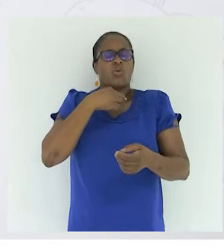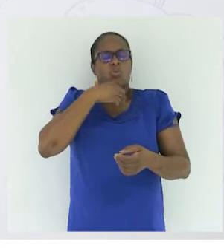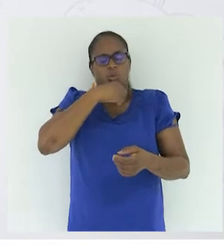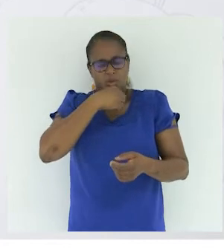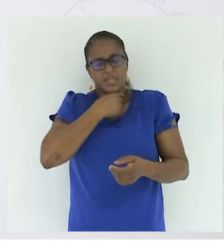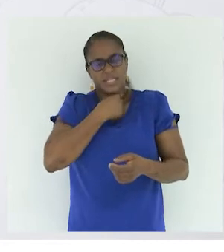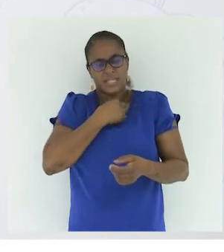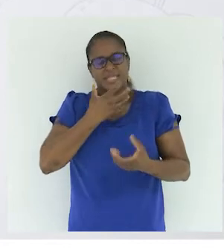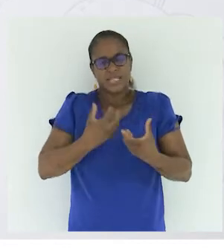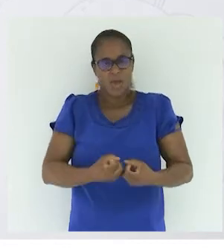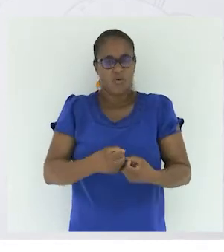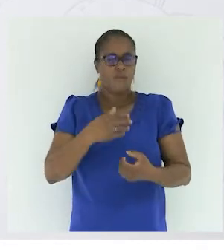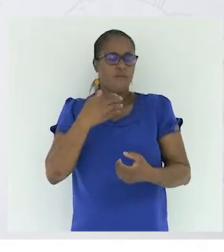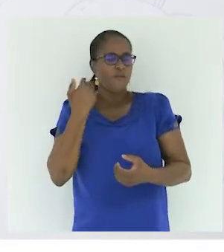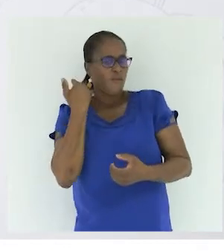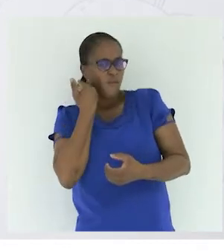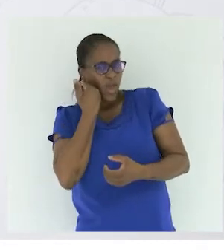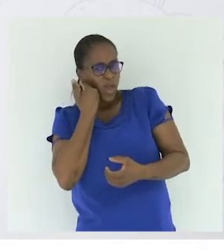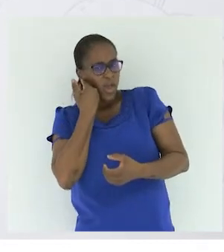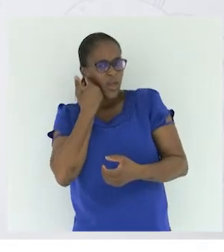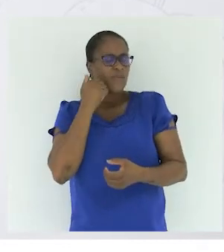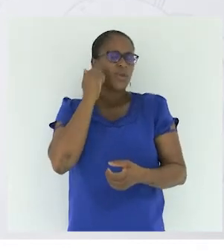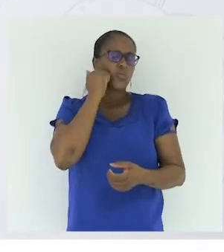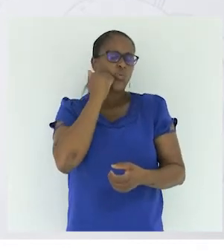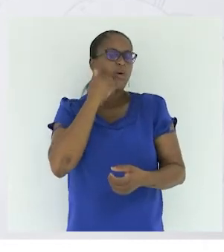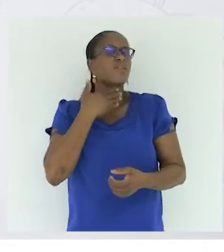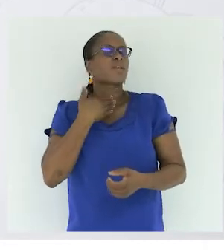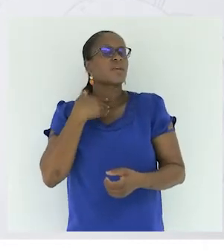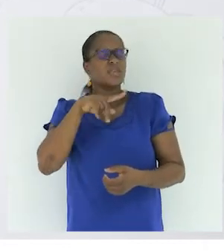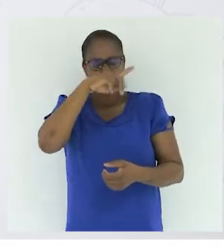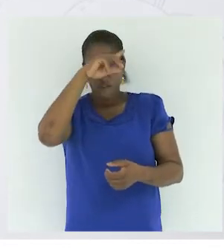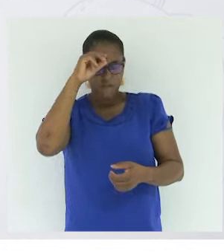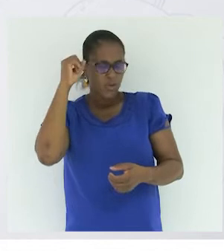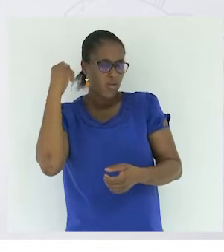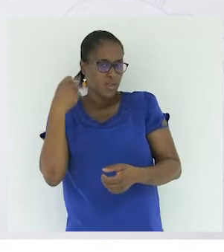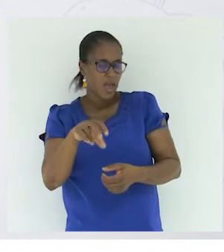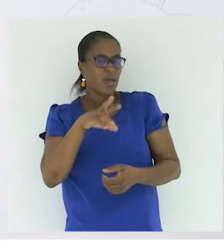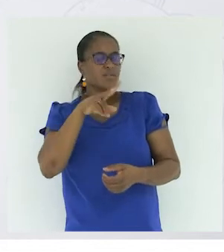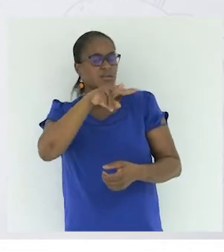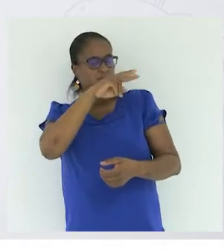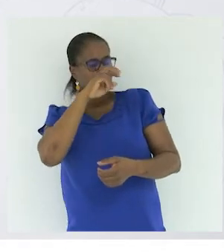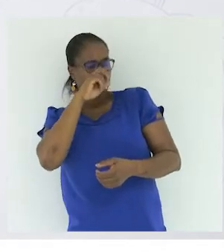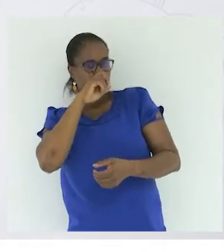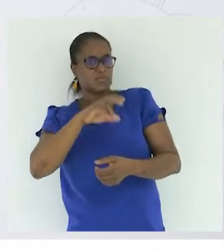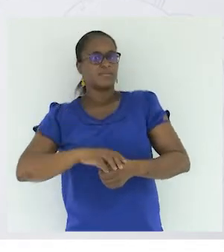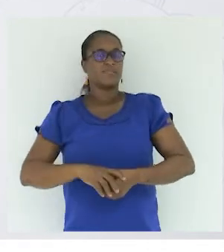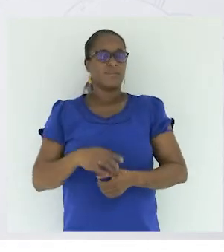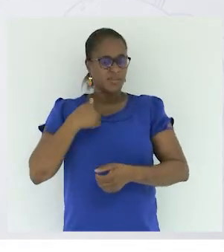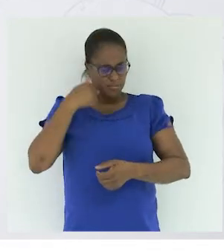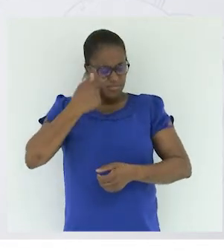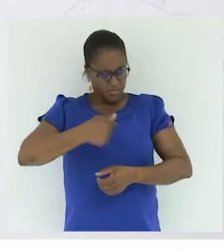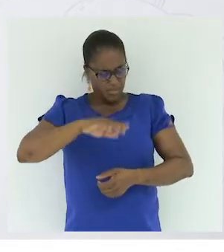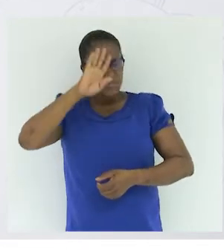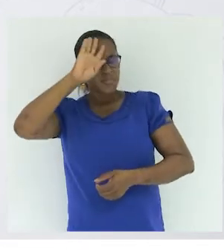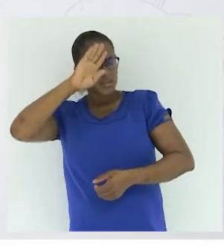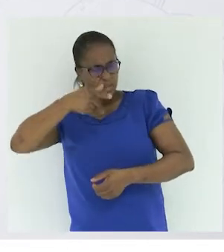seca, febre, dores de garganta e dificuldades respiratórias. Isto eu tenho a certeza